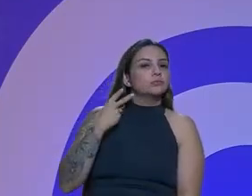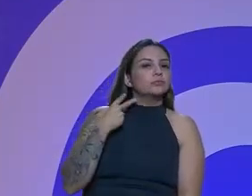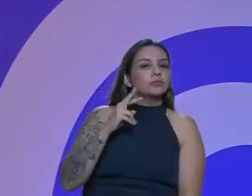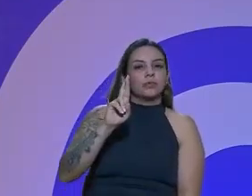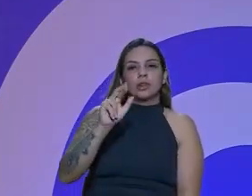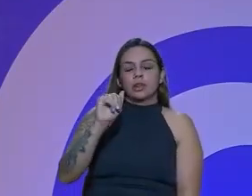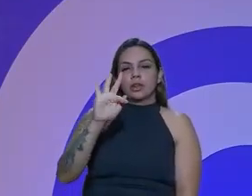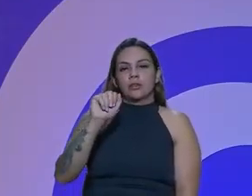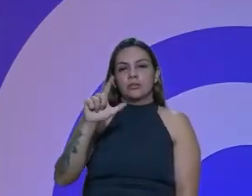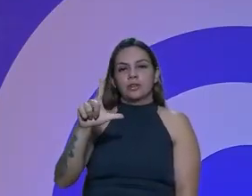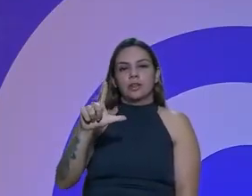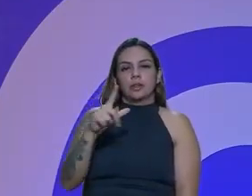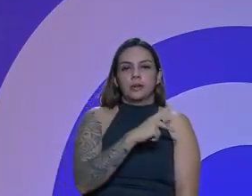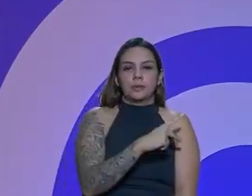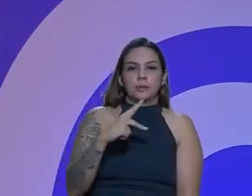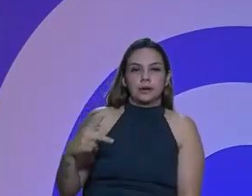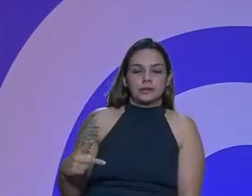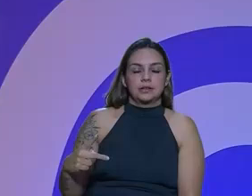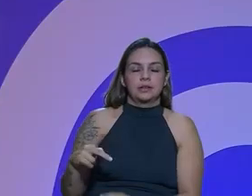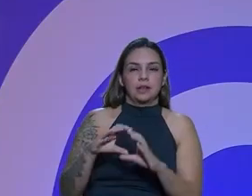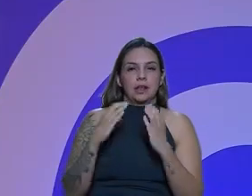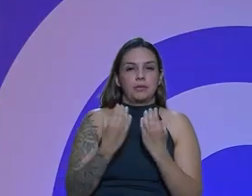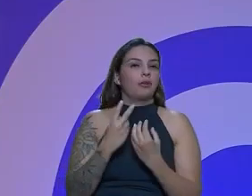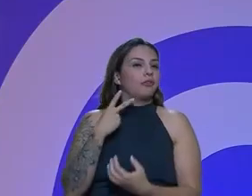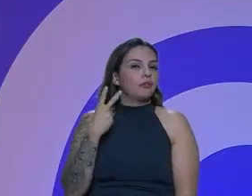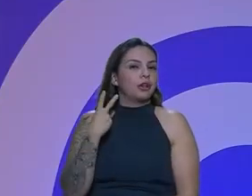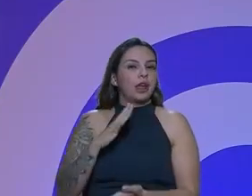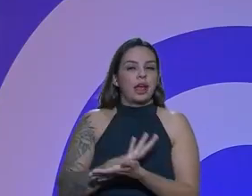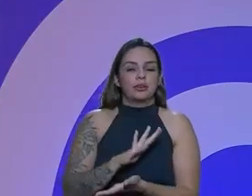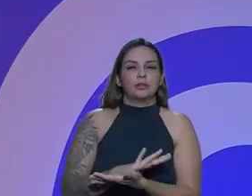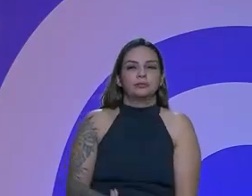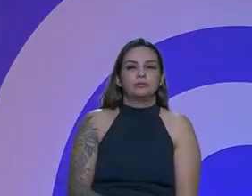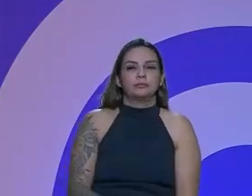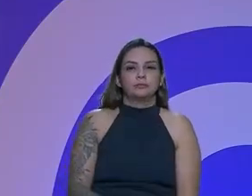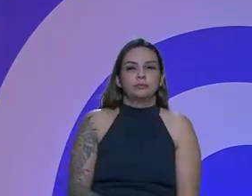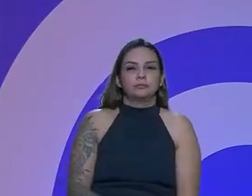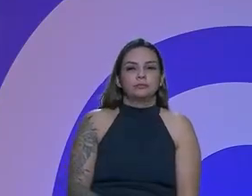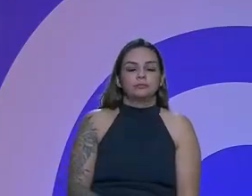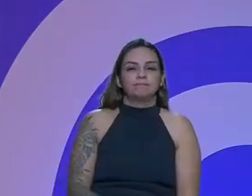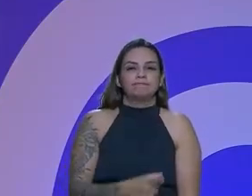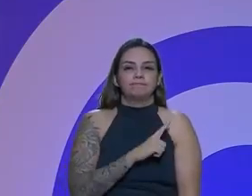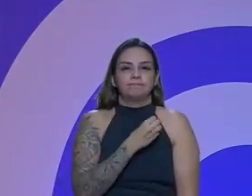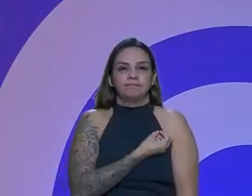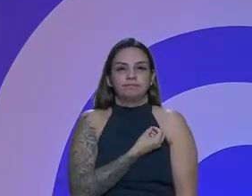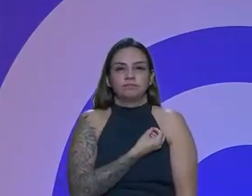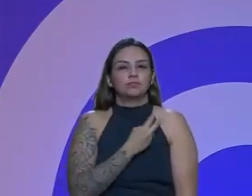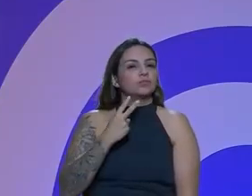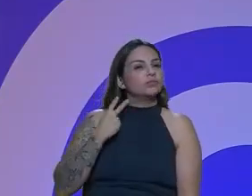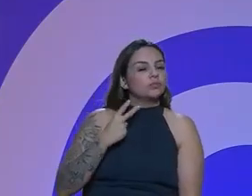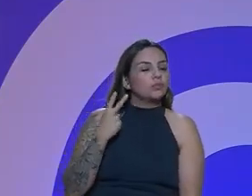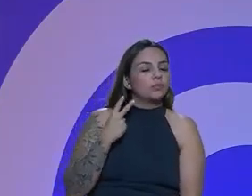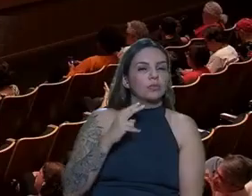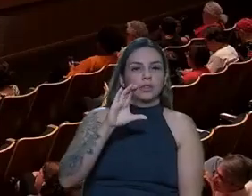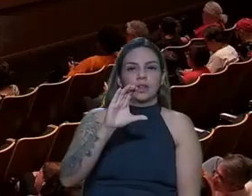vereador Rafael Rios, presidente da Câmara dos Vereadores de Araxá. Registramos a presença do